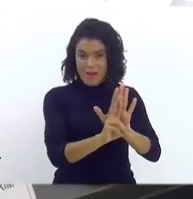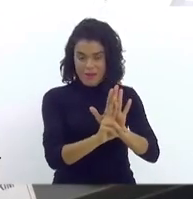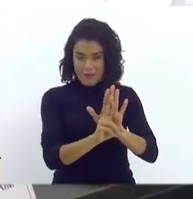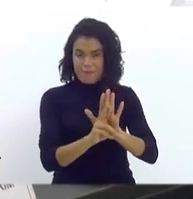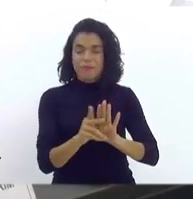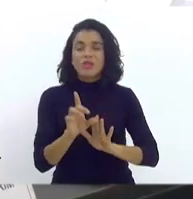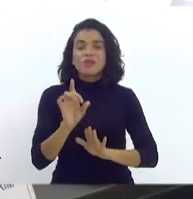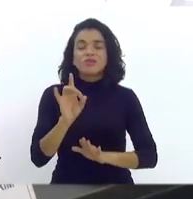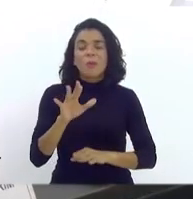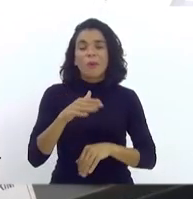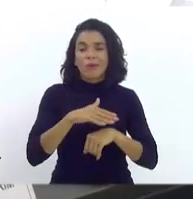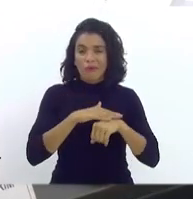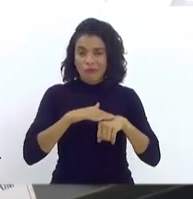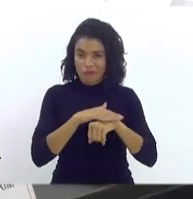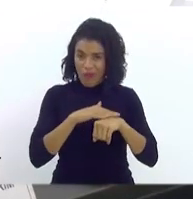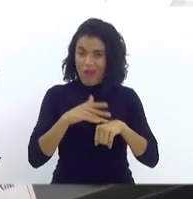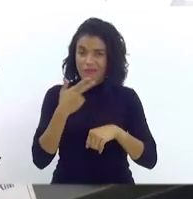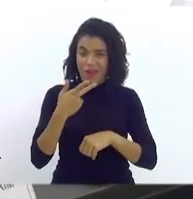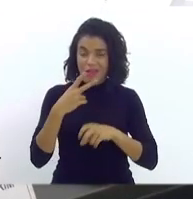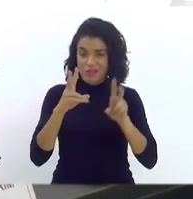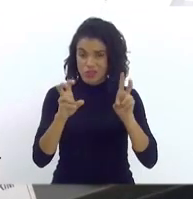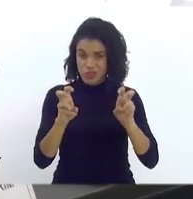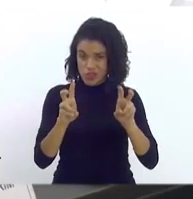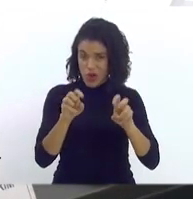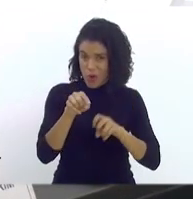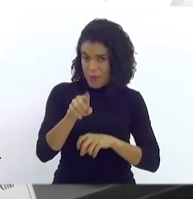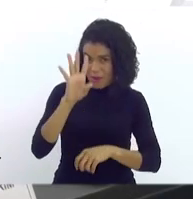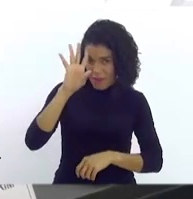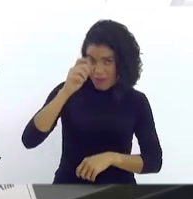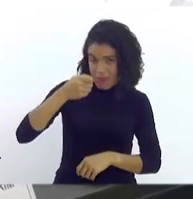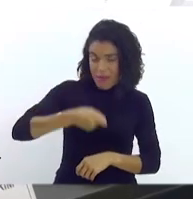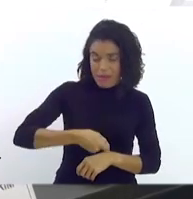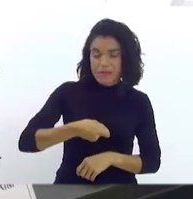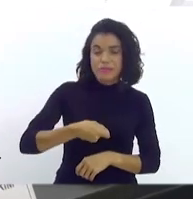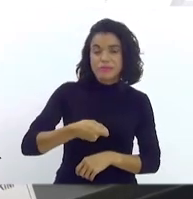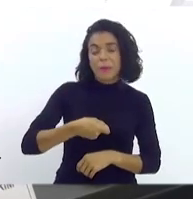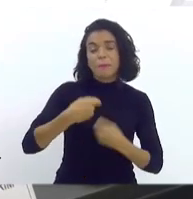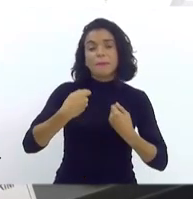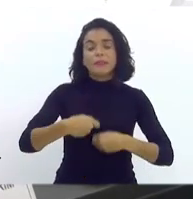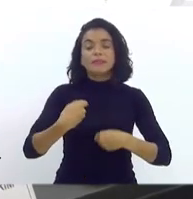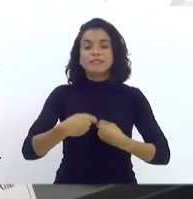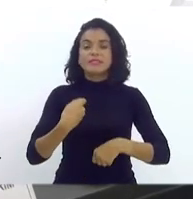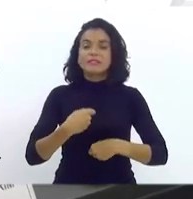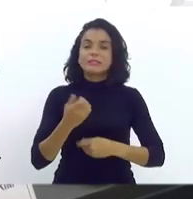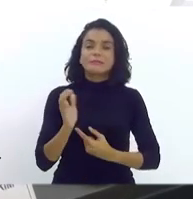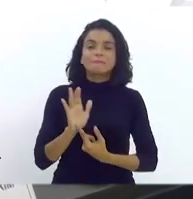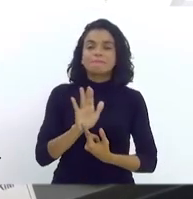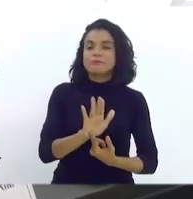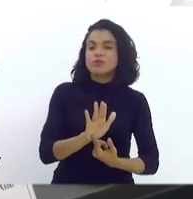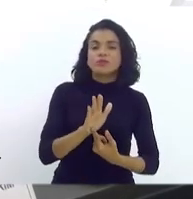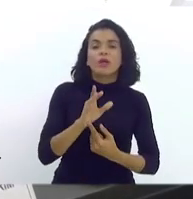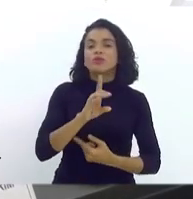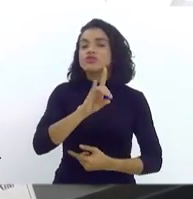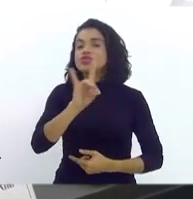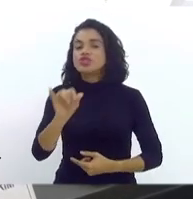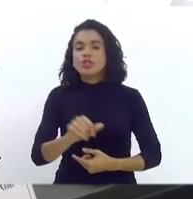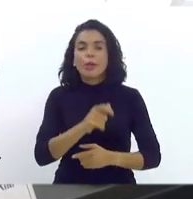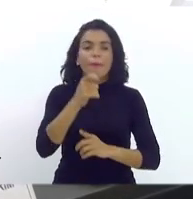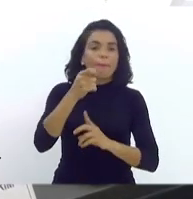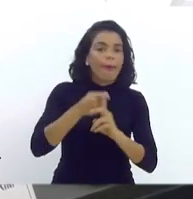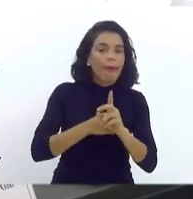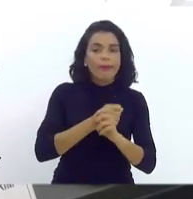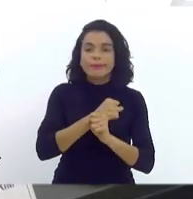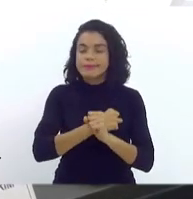a gente faremos menção, tá legal, a essa decisão. E a gente precisa explicitar quando foi isso, até para